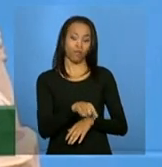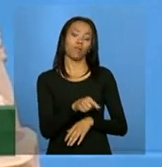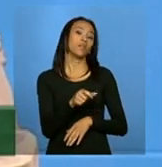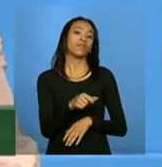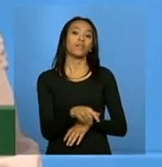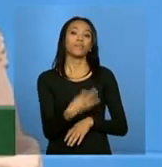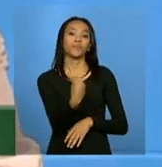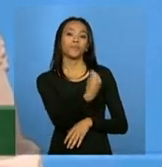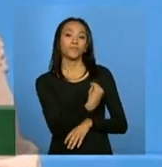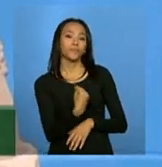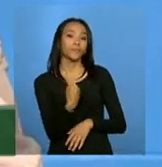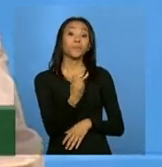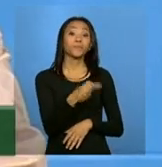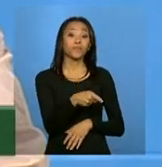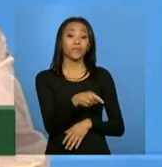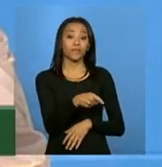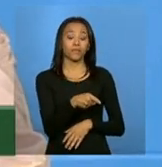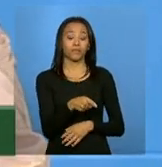uma origem